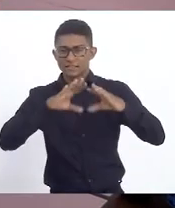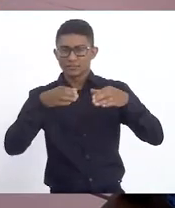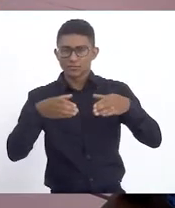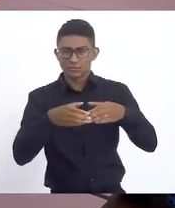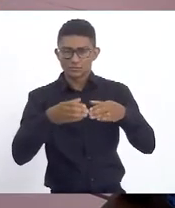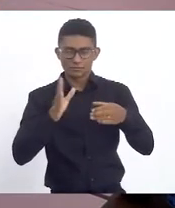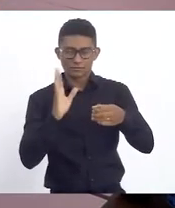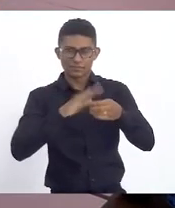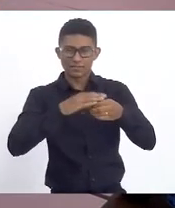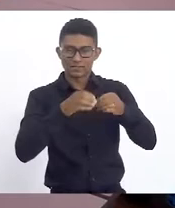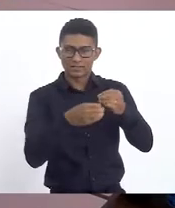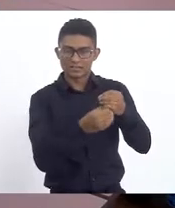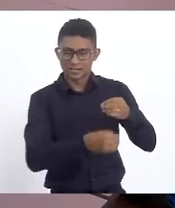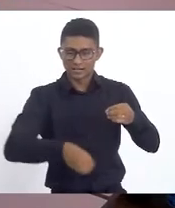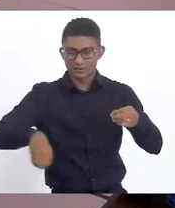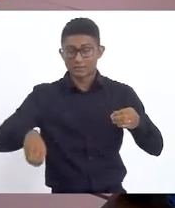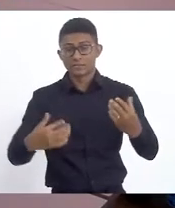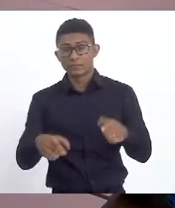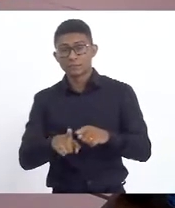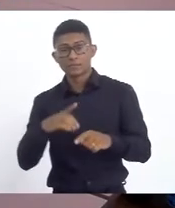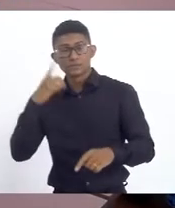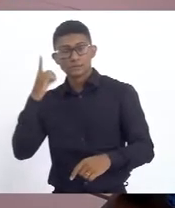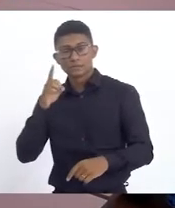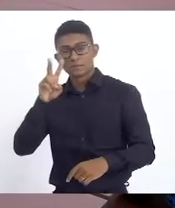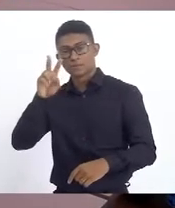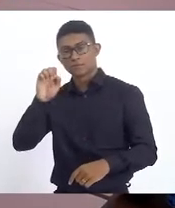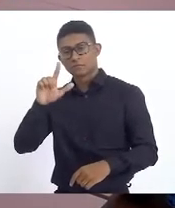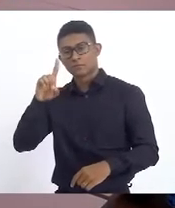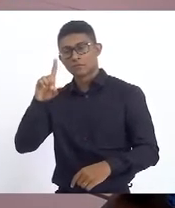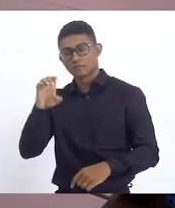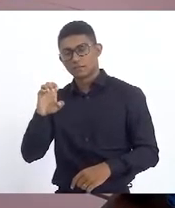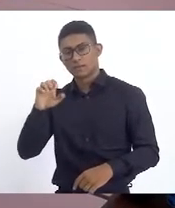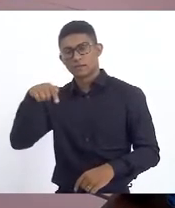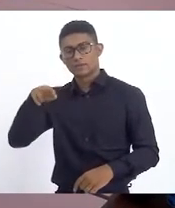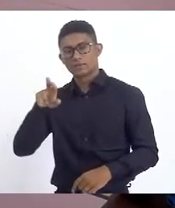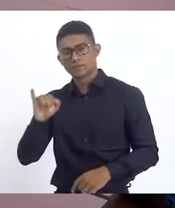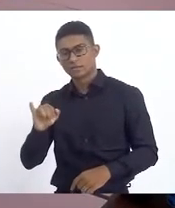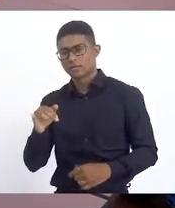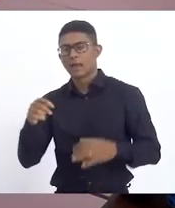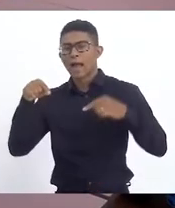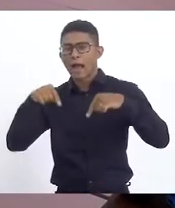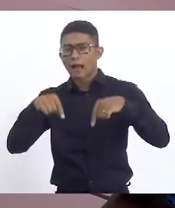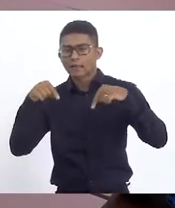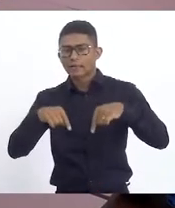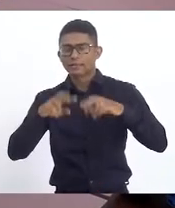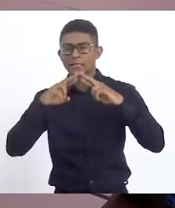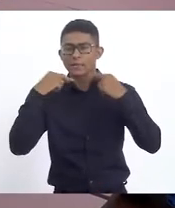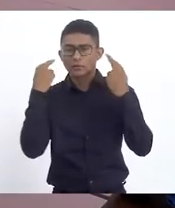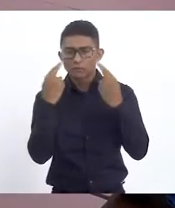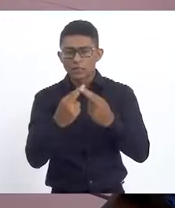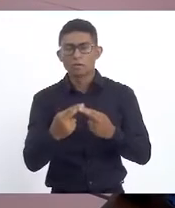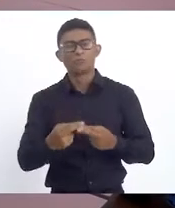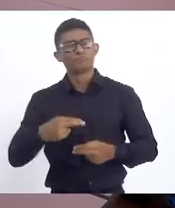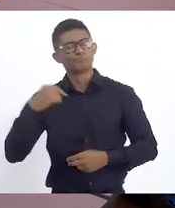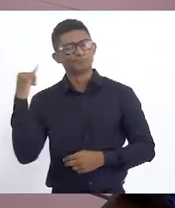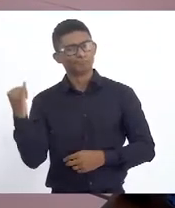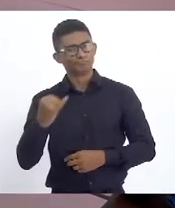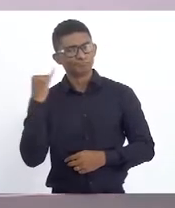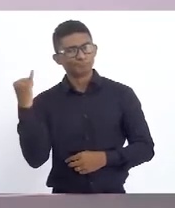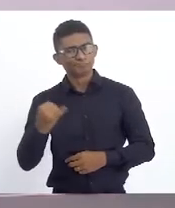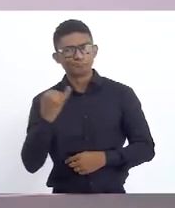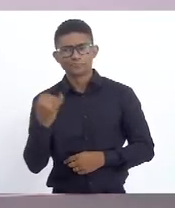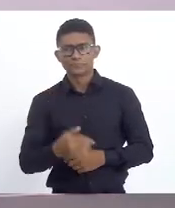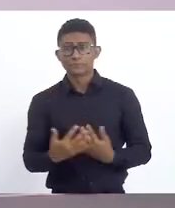Valdec, da Comissão da Região Metropolitana, por essa audiência pública, é mais do que necessária. Saudar o meu